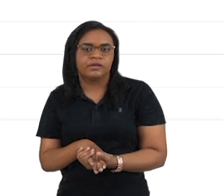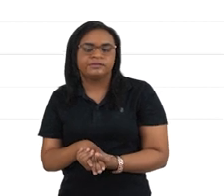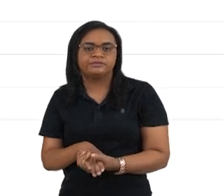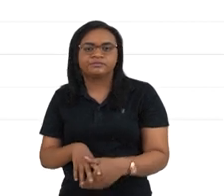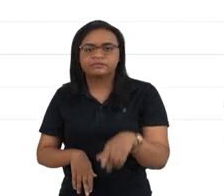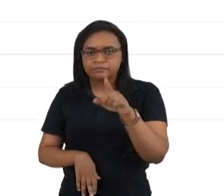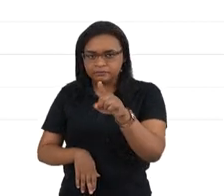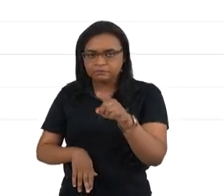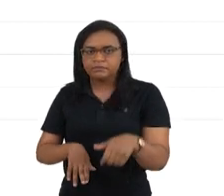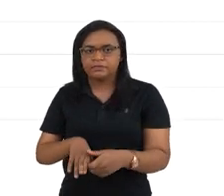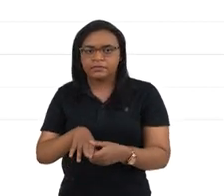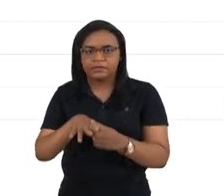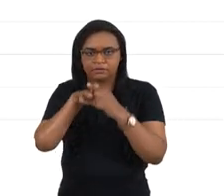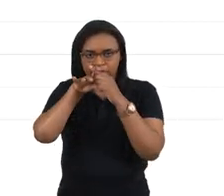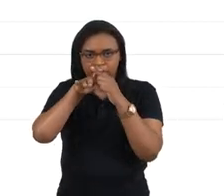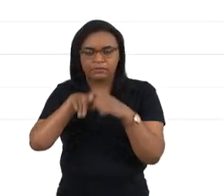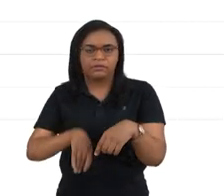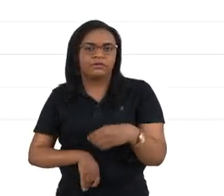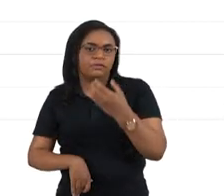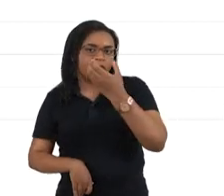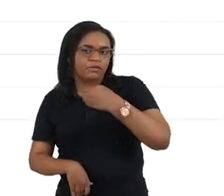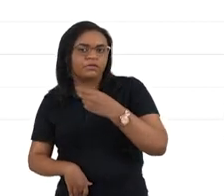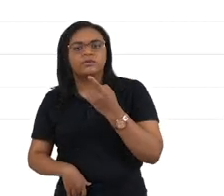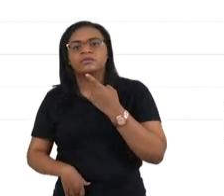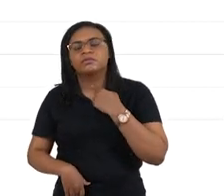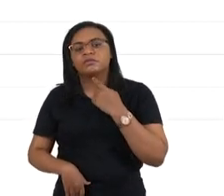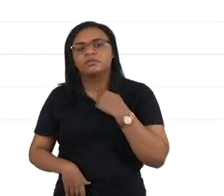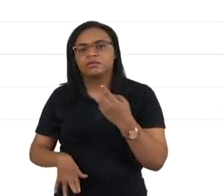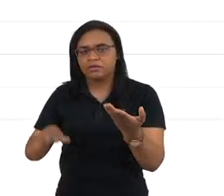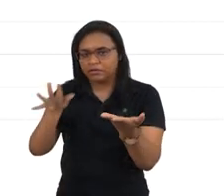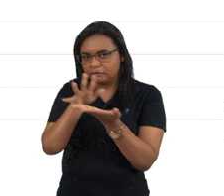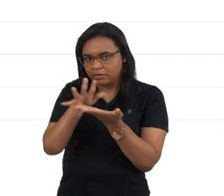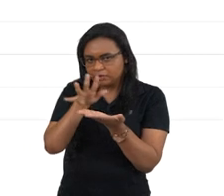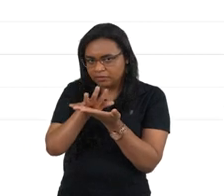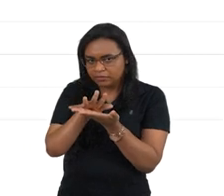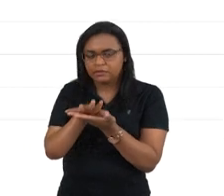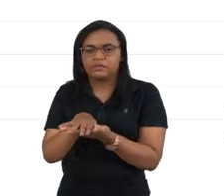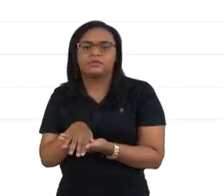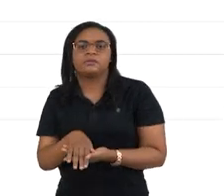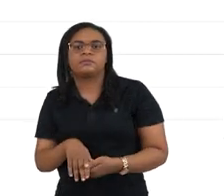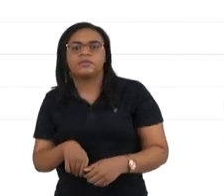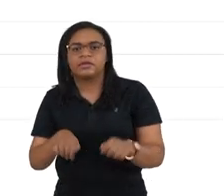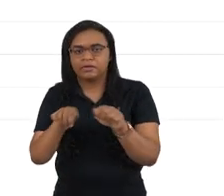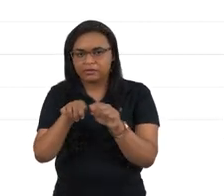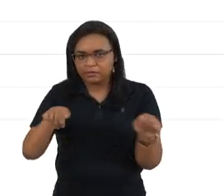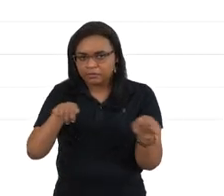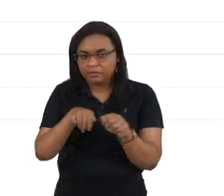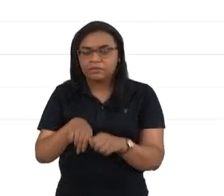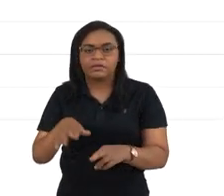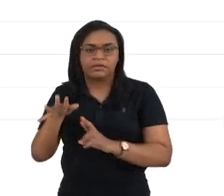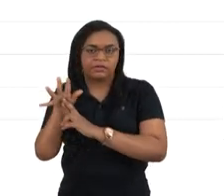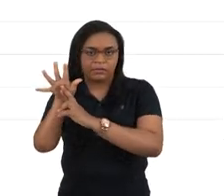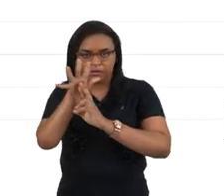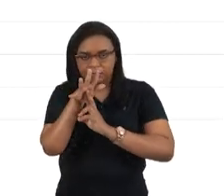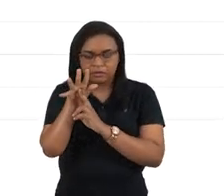Quando você multiplica o fruto pelo desejo e divide-se pela medida, o resultado será o fruto do desejo. Ou